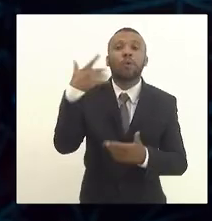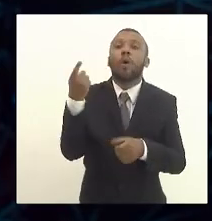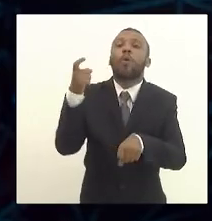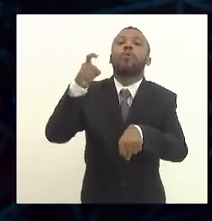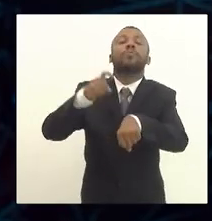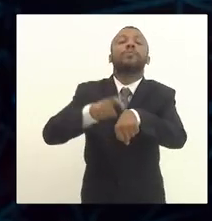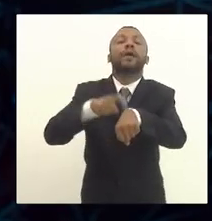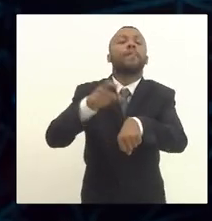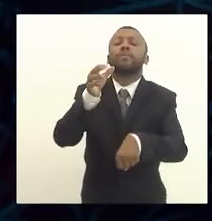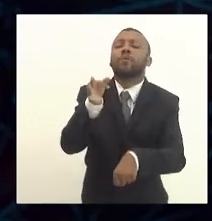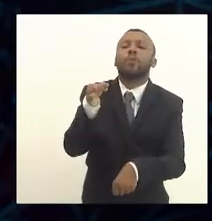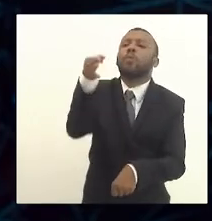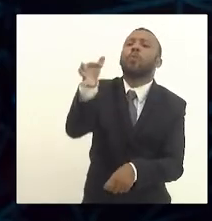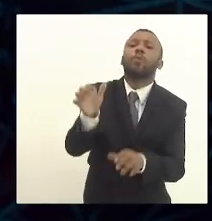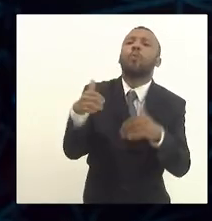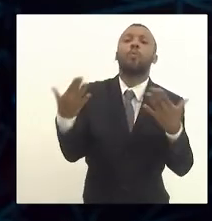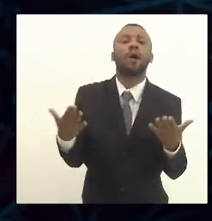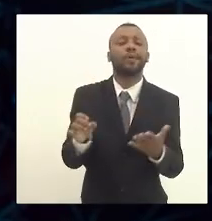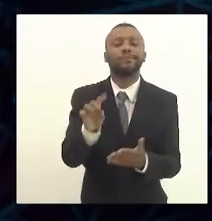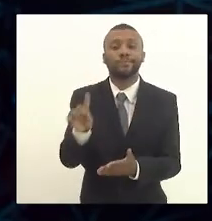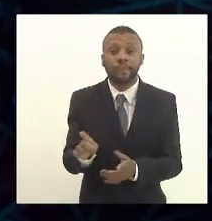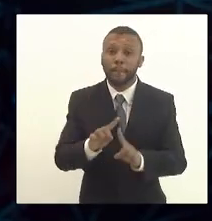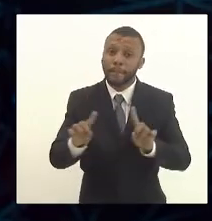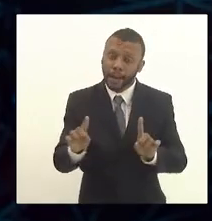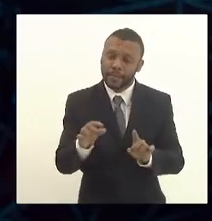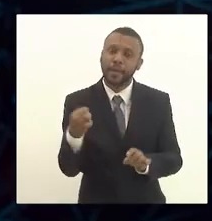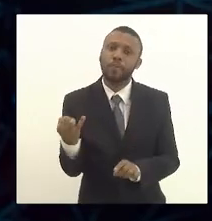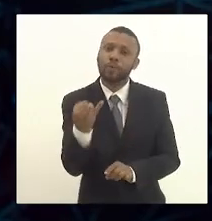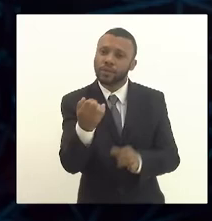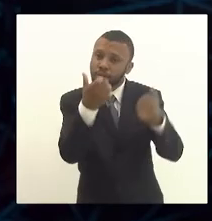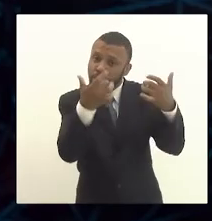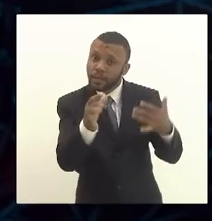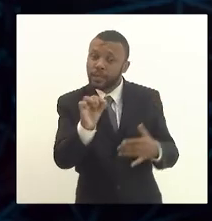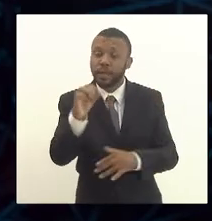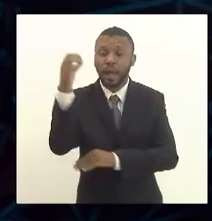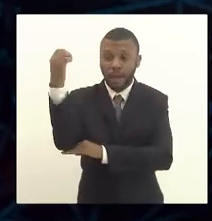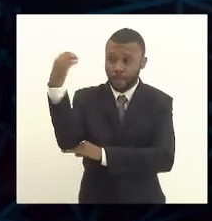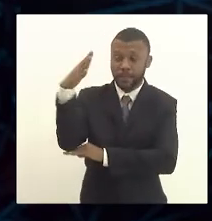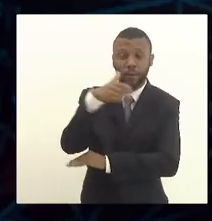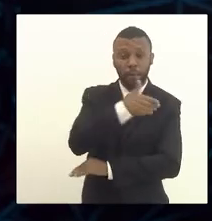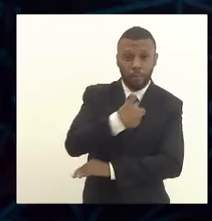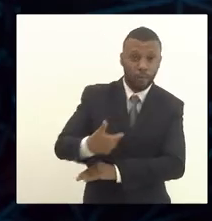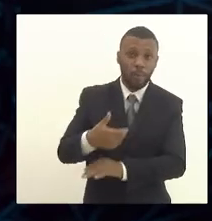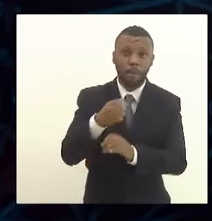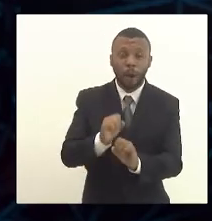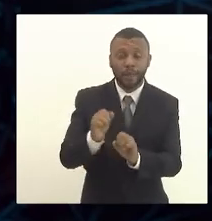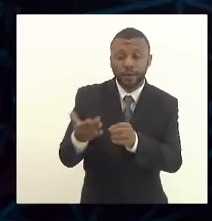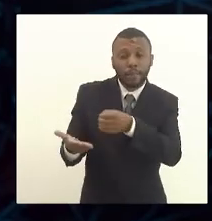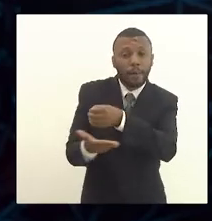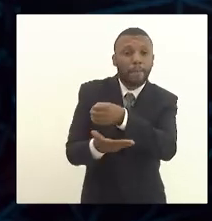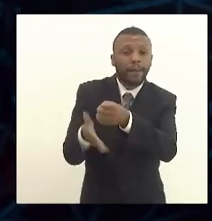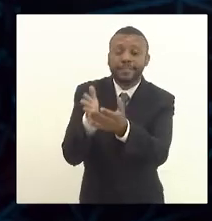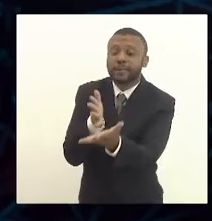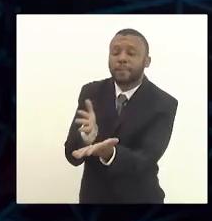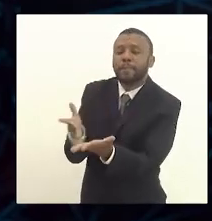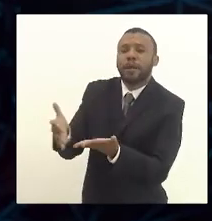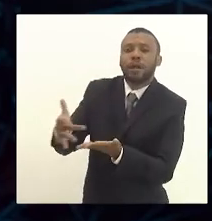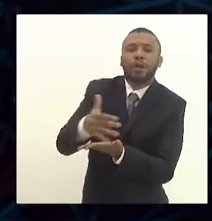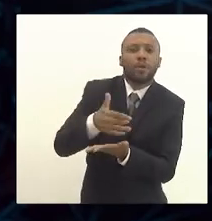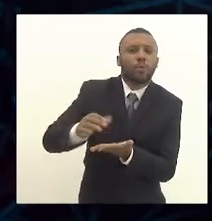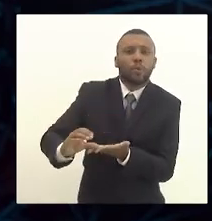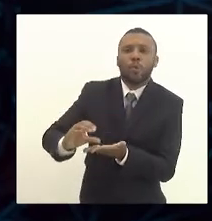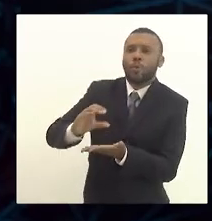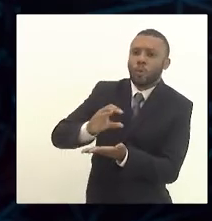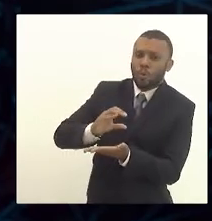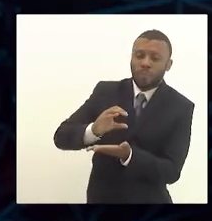sem dúvida, iluminação pública pode ser uma fonte de receita num cenário de escassez de redes urbanas e